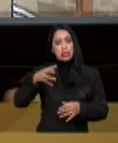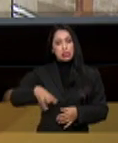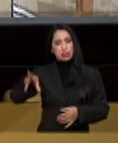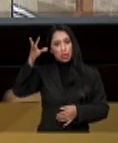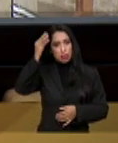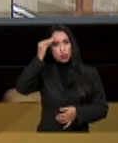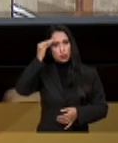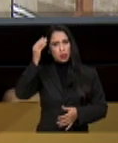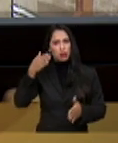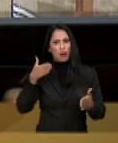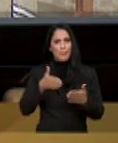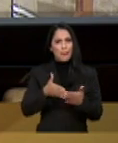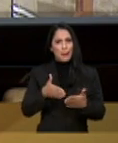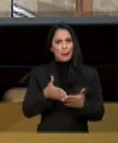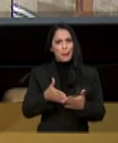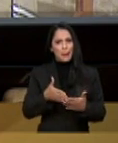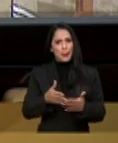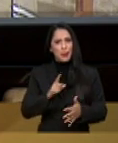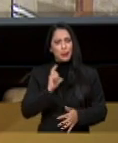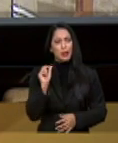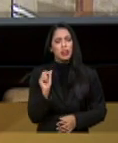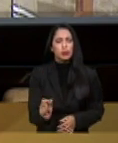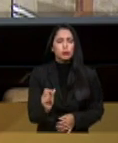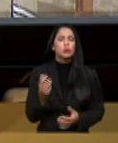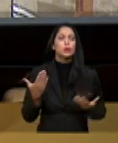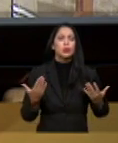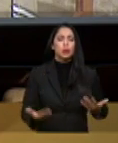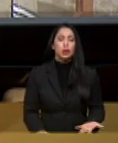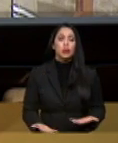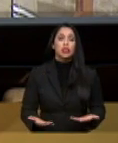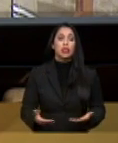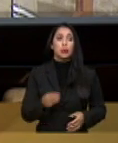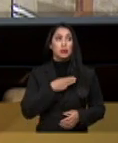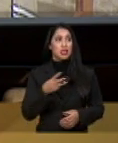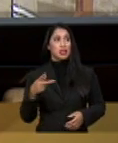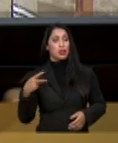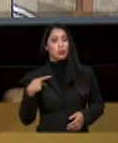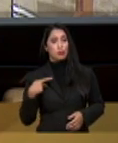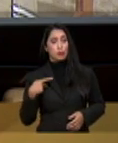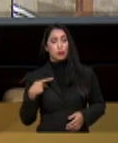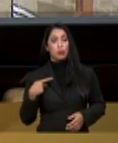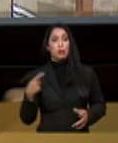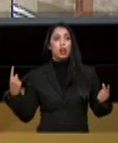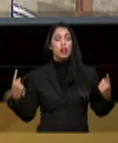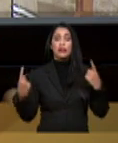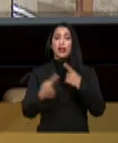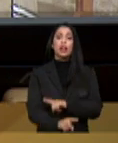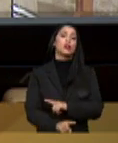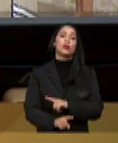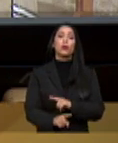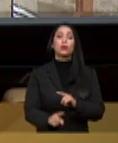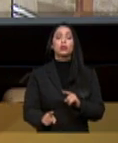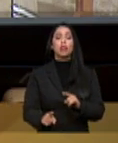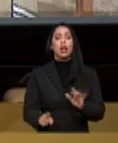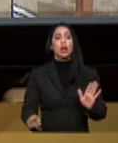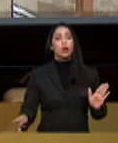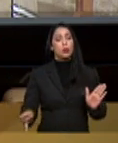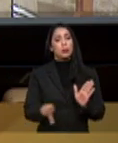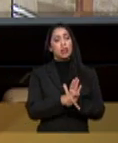entendimento impõe barreiras à atuação tempestiva do Ministério Público e lesiona particularmente o patrimônio fiscal